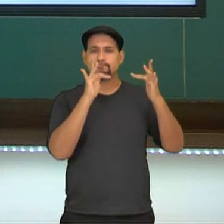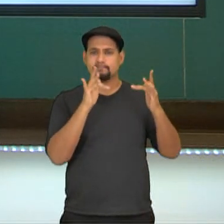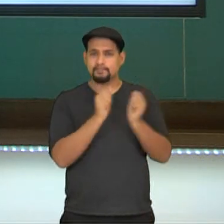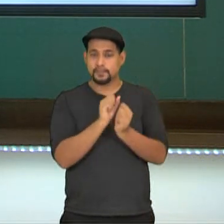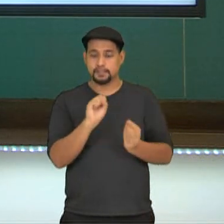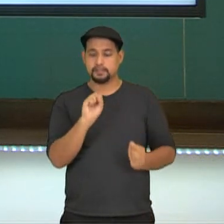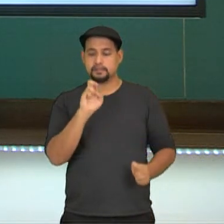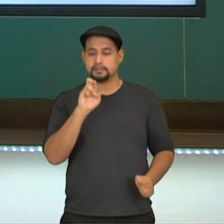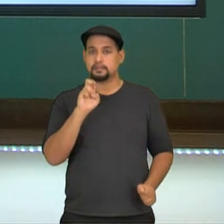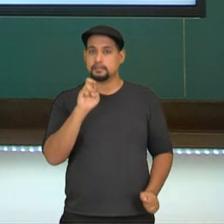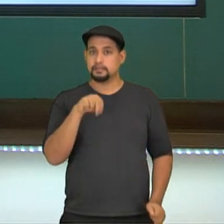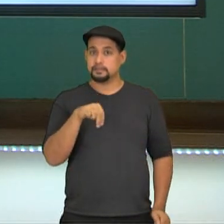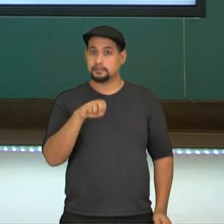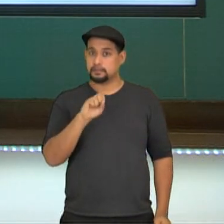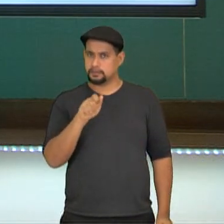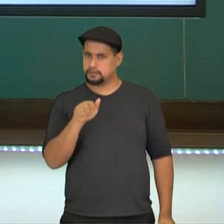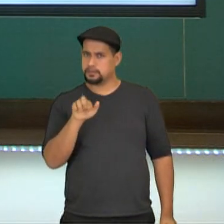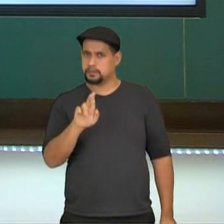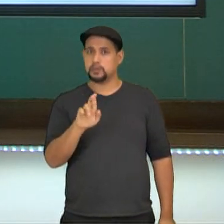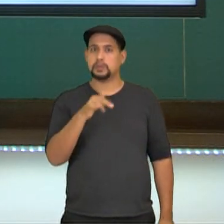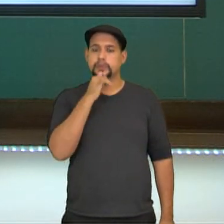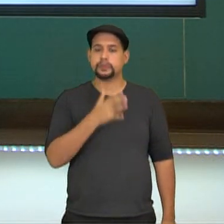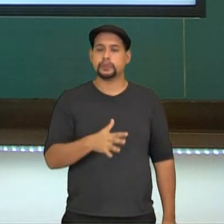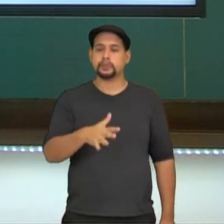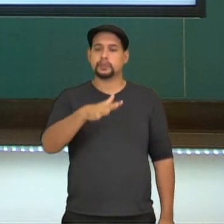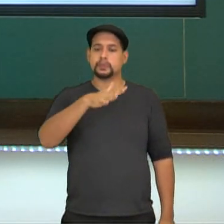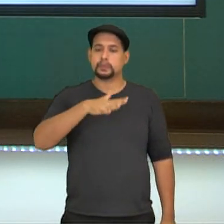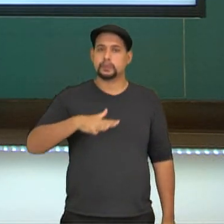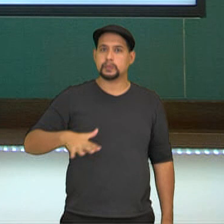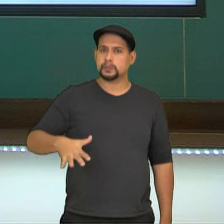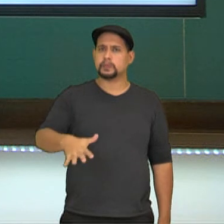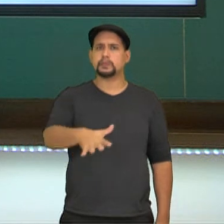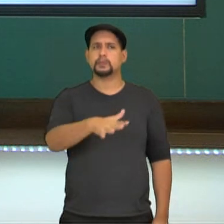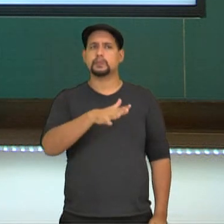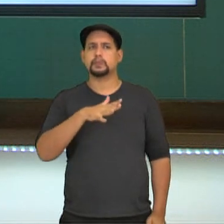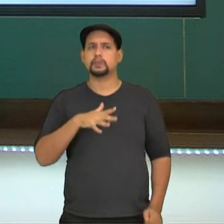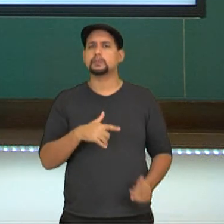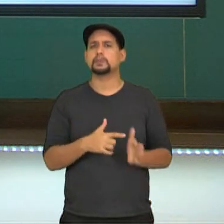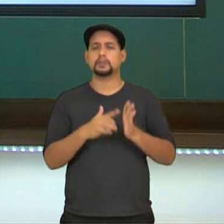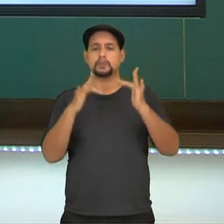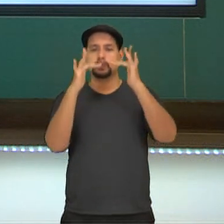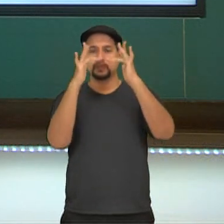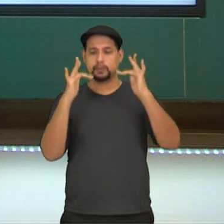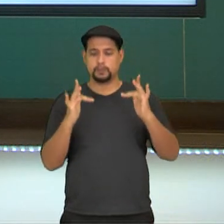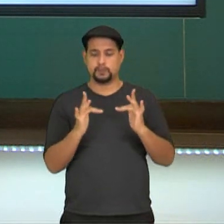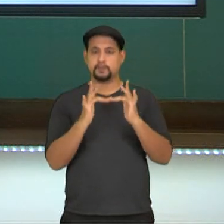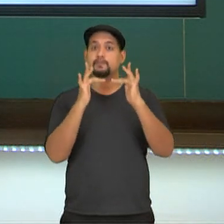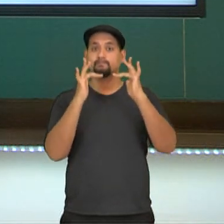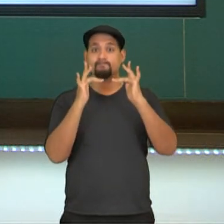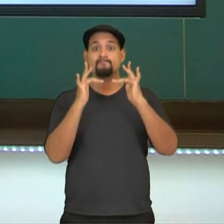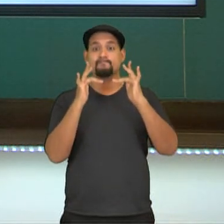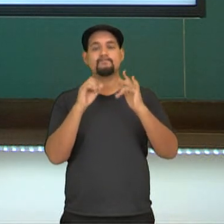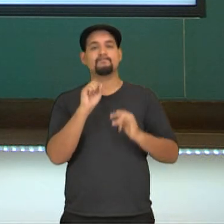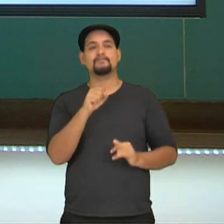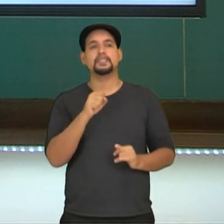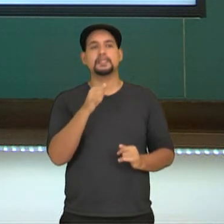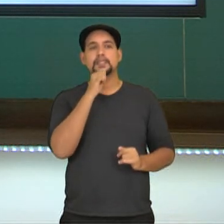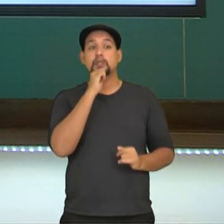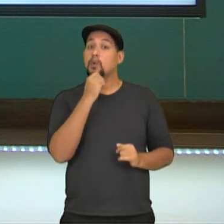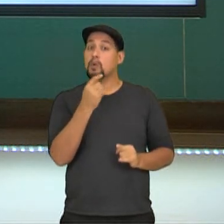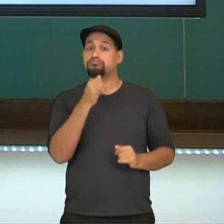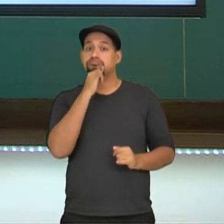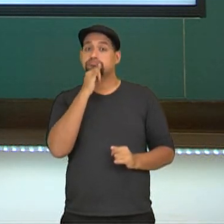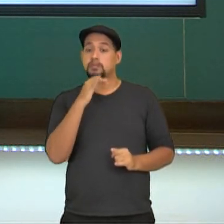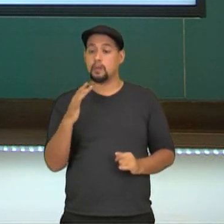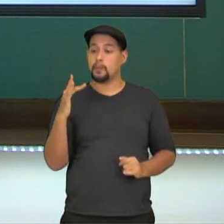sensora, com o seu campo que aponta na direção da linha que liga as duas cargas. Esse campo é na direção horizontal